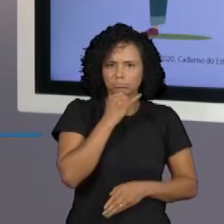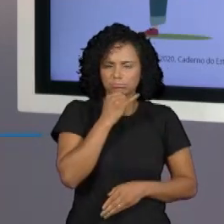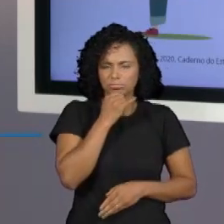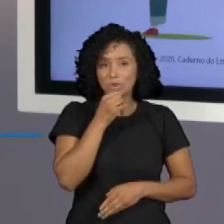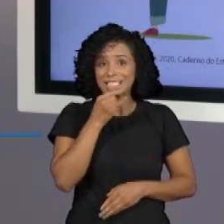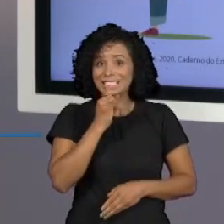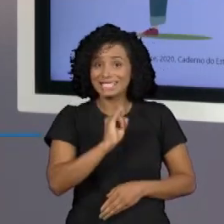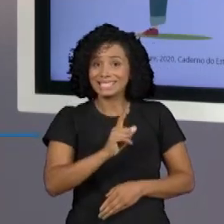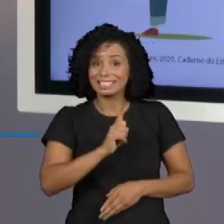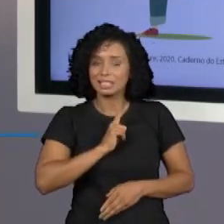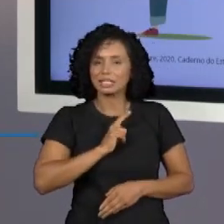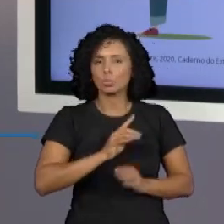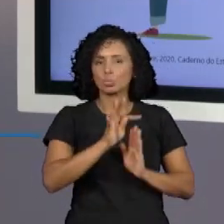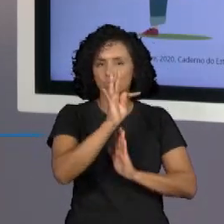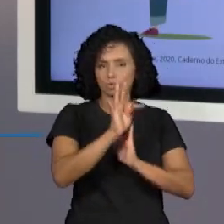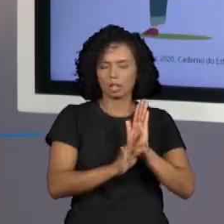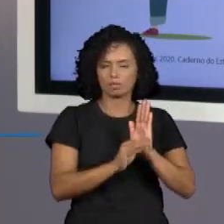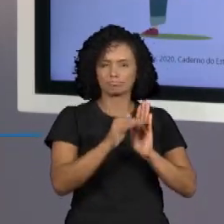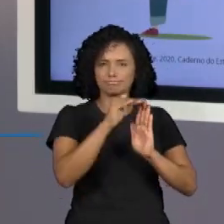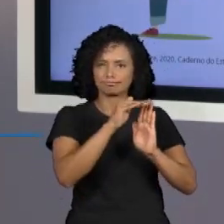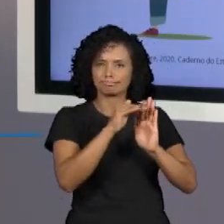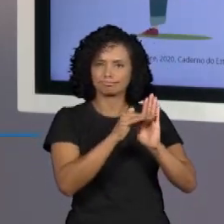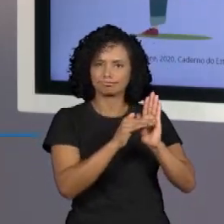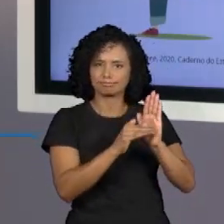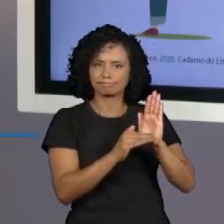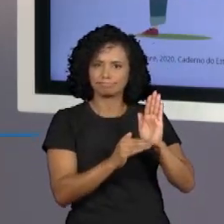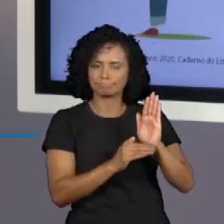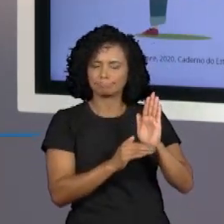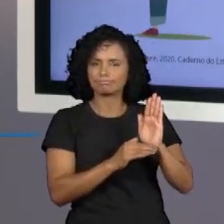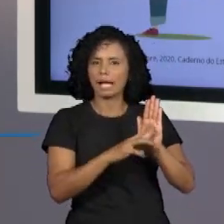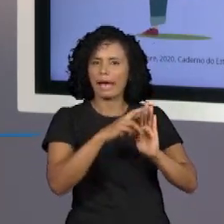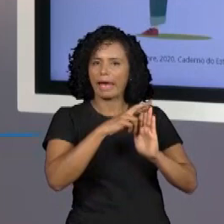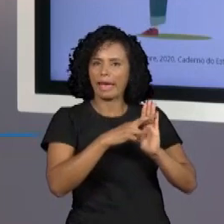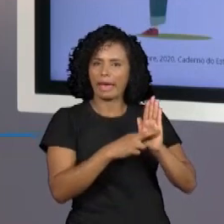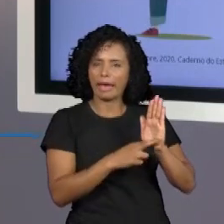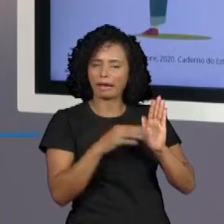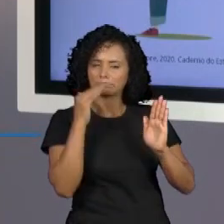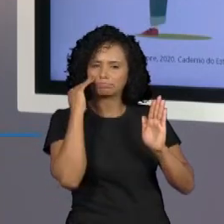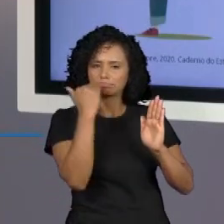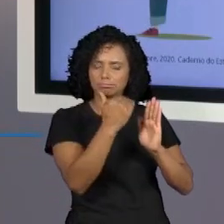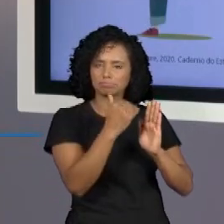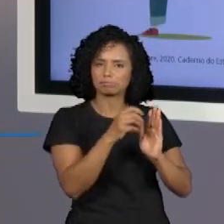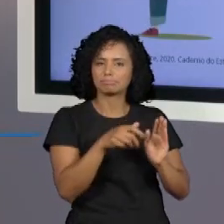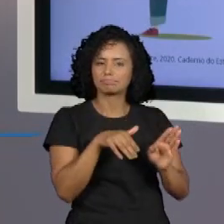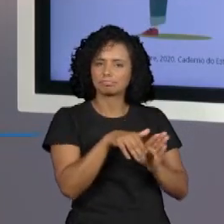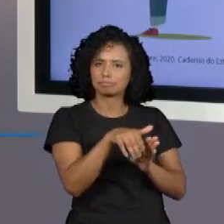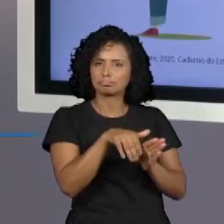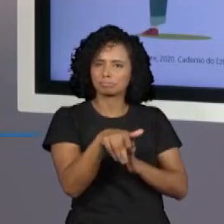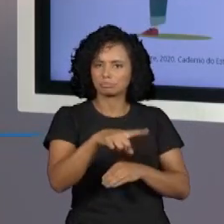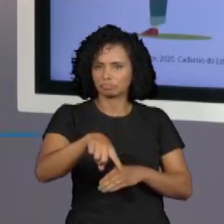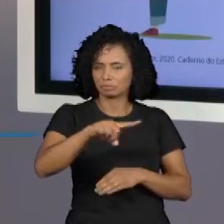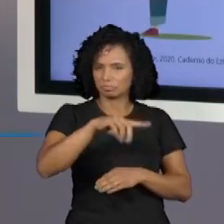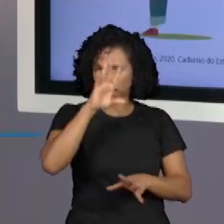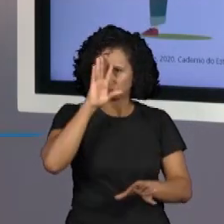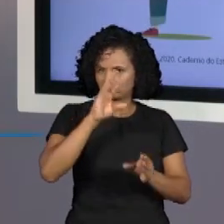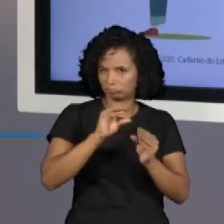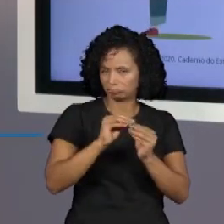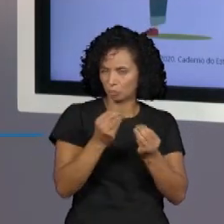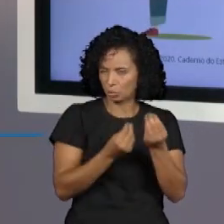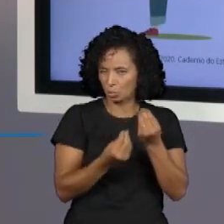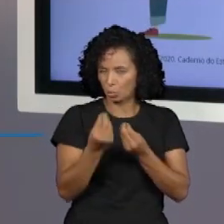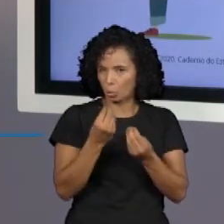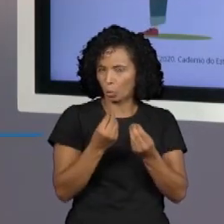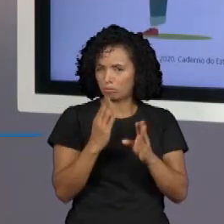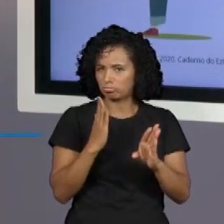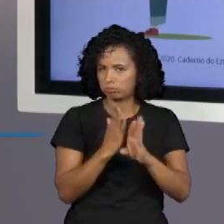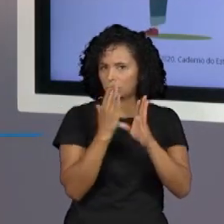as comandas do texto, os direcionamentos, as instruções que o texto vai trazer, você saberia me dizer qual seria o jogo, qual seria